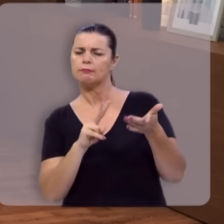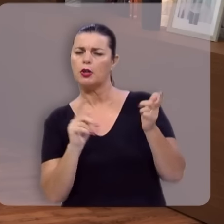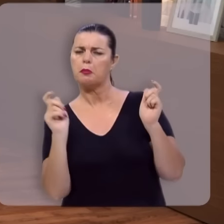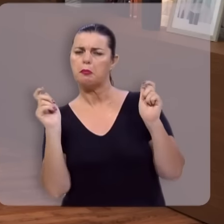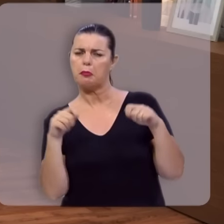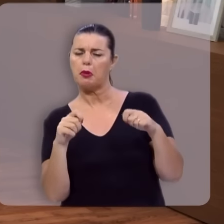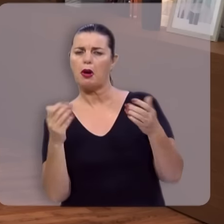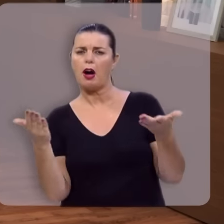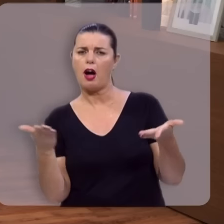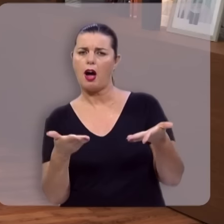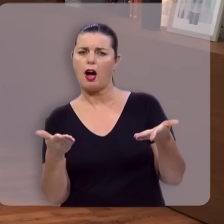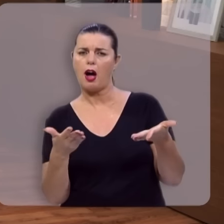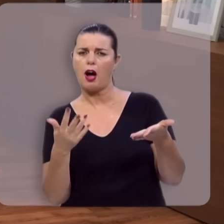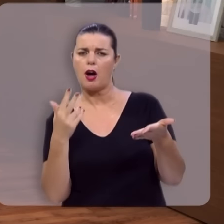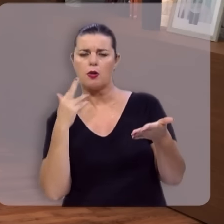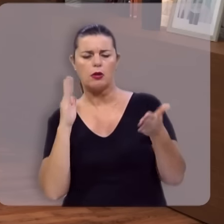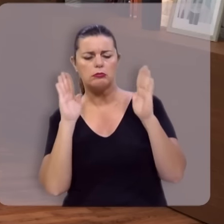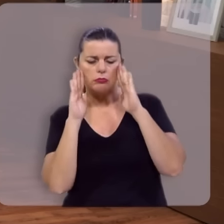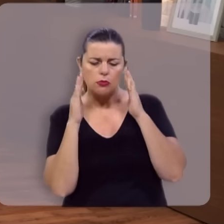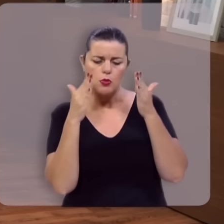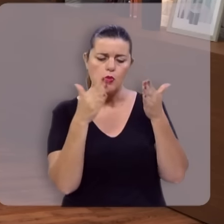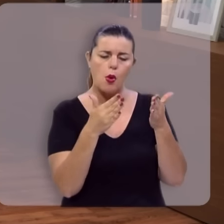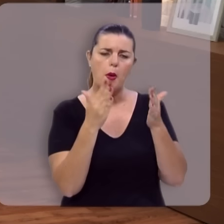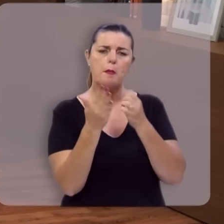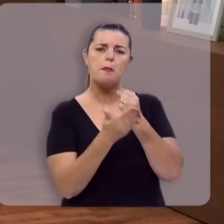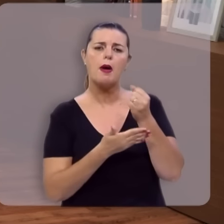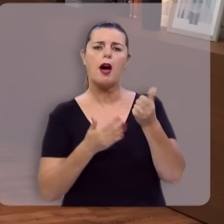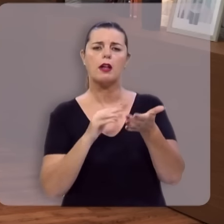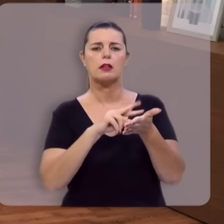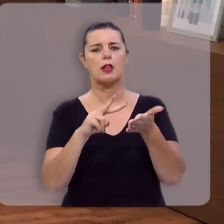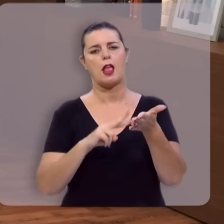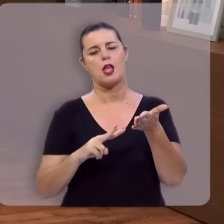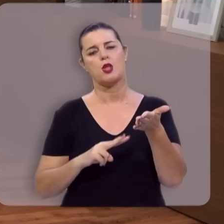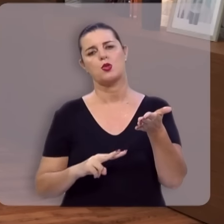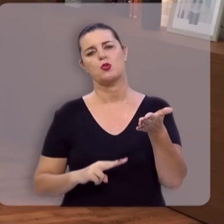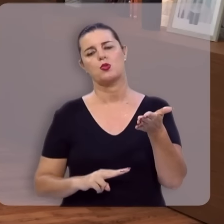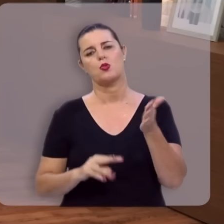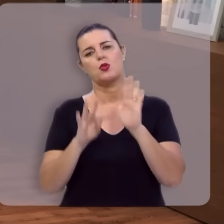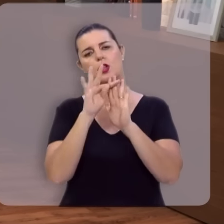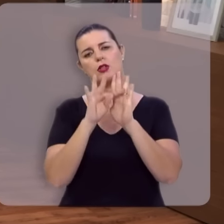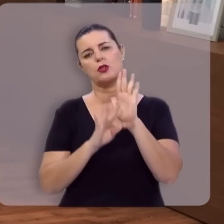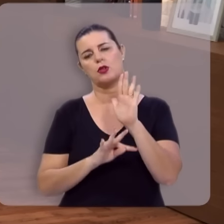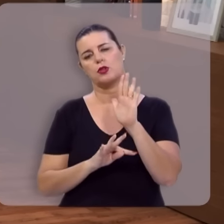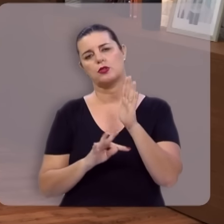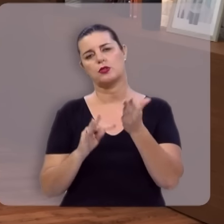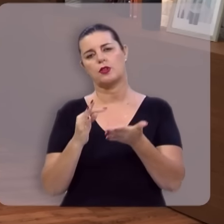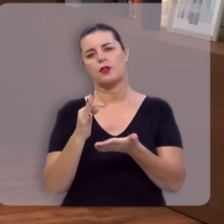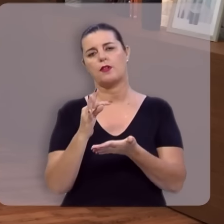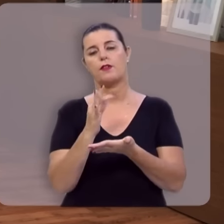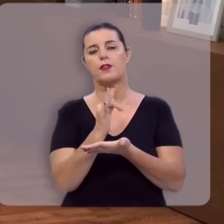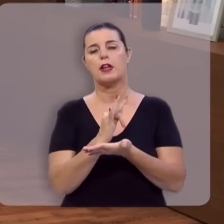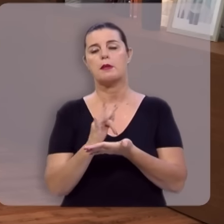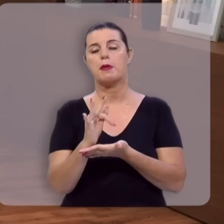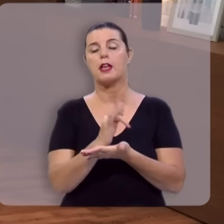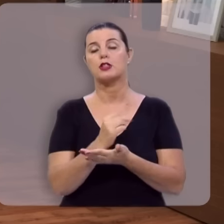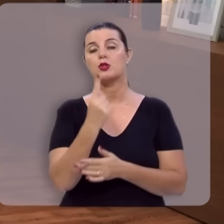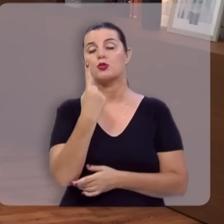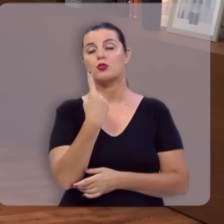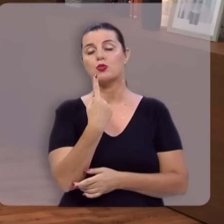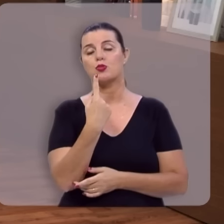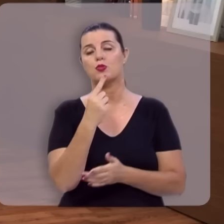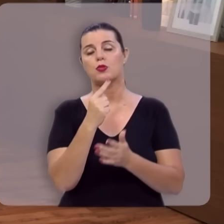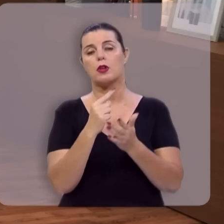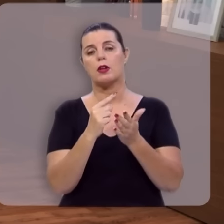nós pudéssemos agora concentrar basicamente na leitura do texto de Filipenses